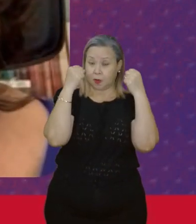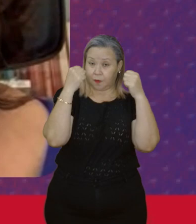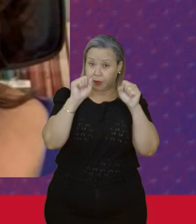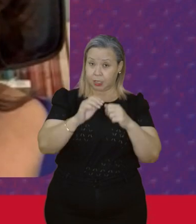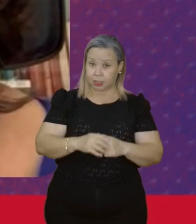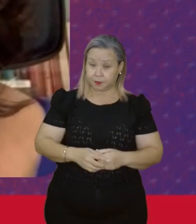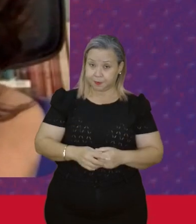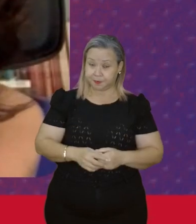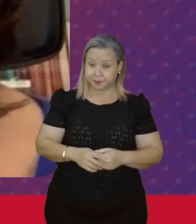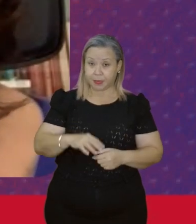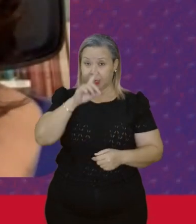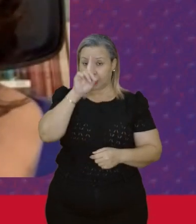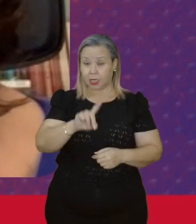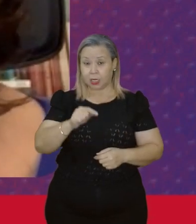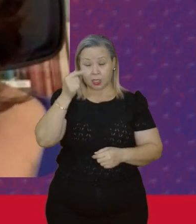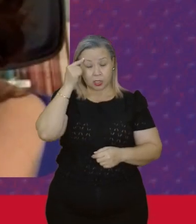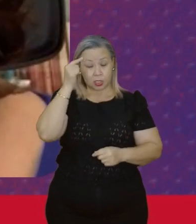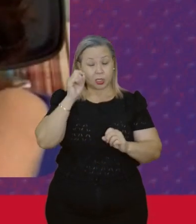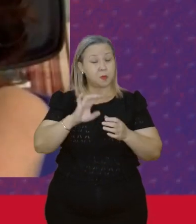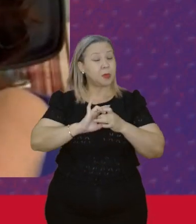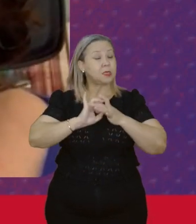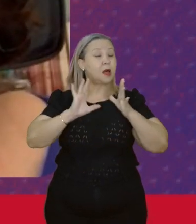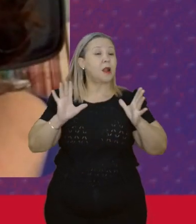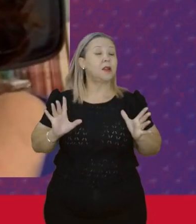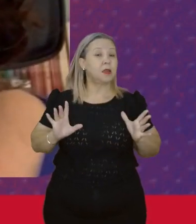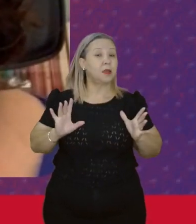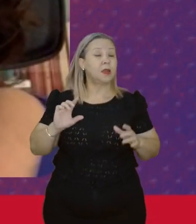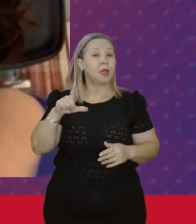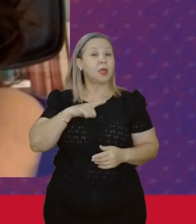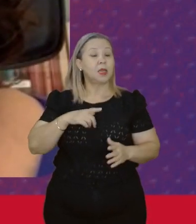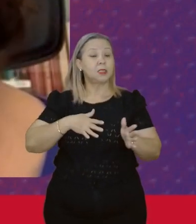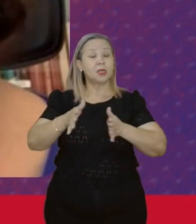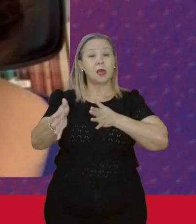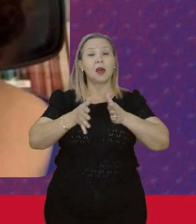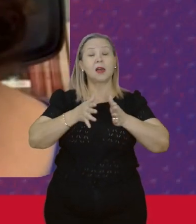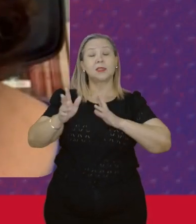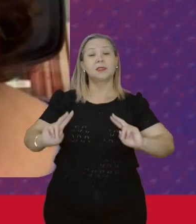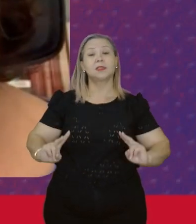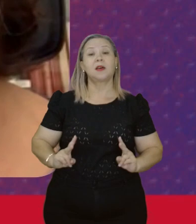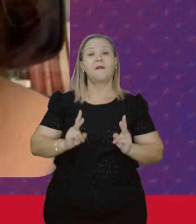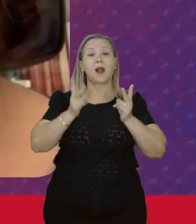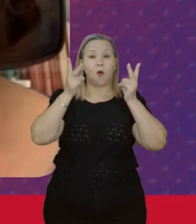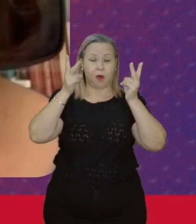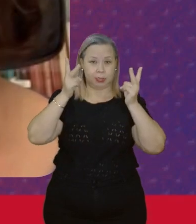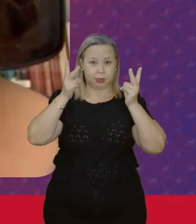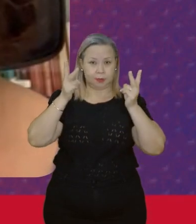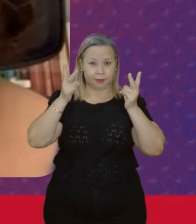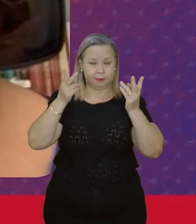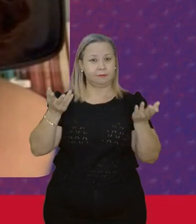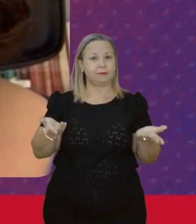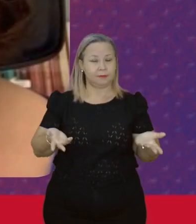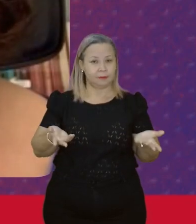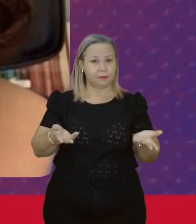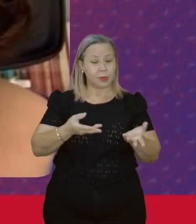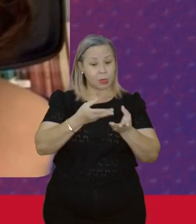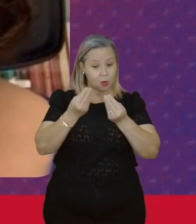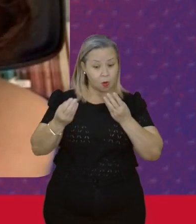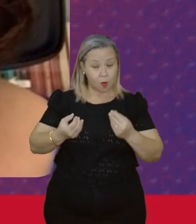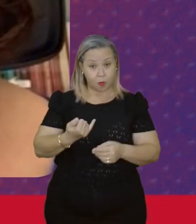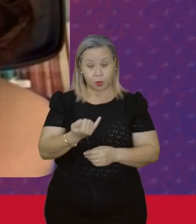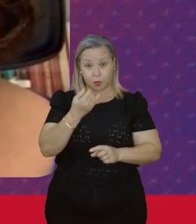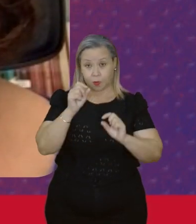o direito de pensar livremente e de ter acesso a valores. Então, é muito importante que